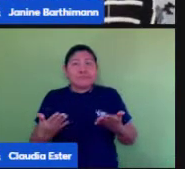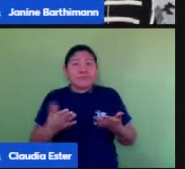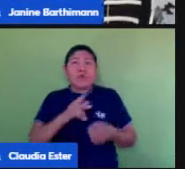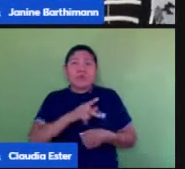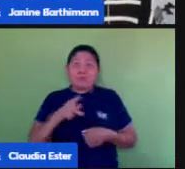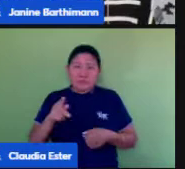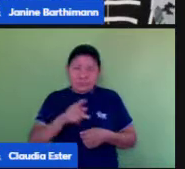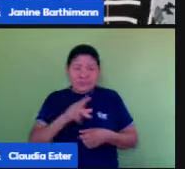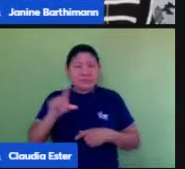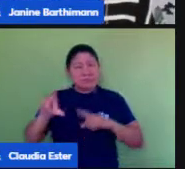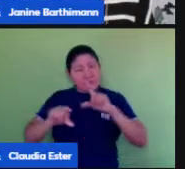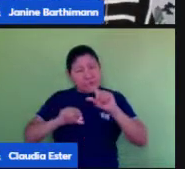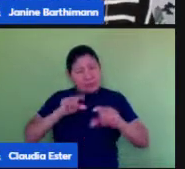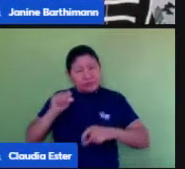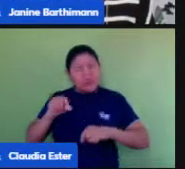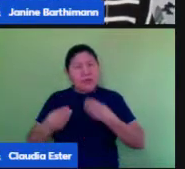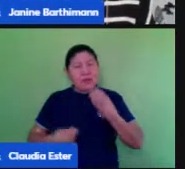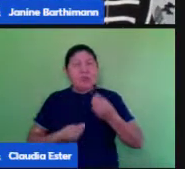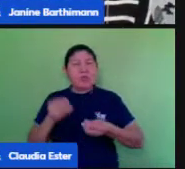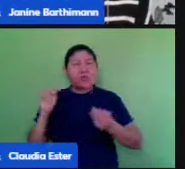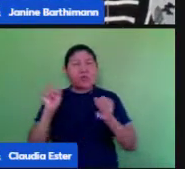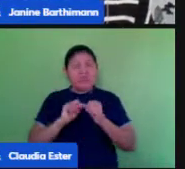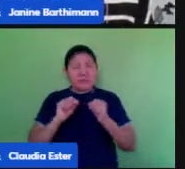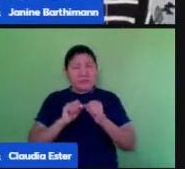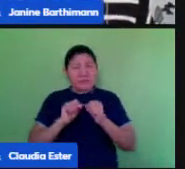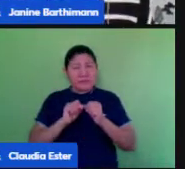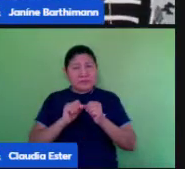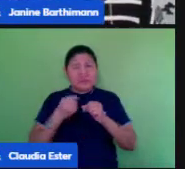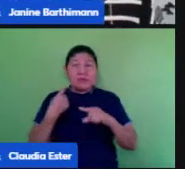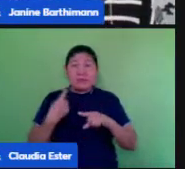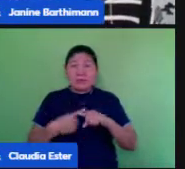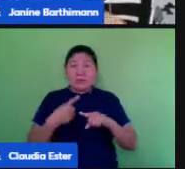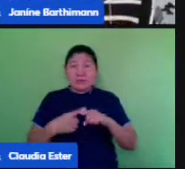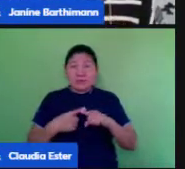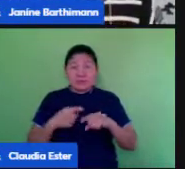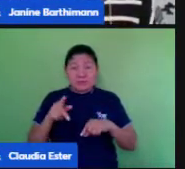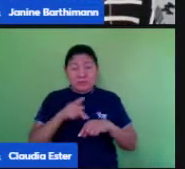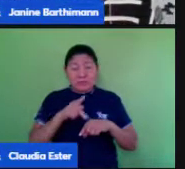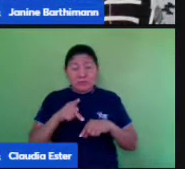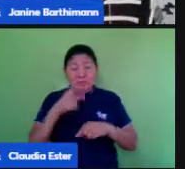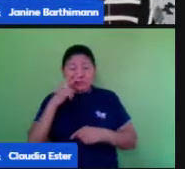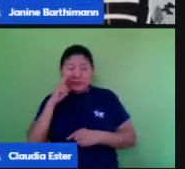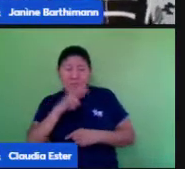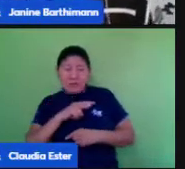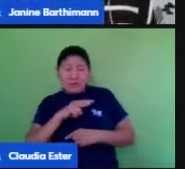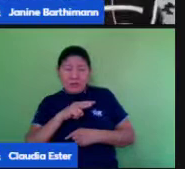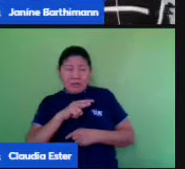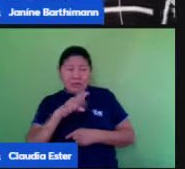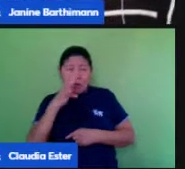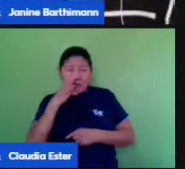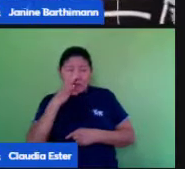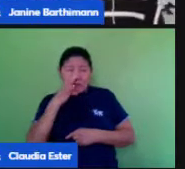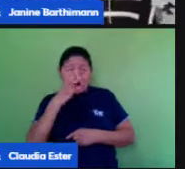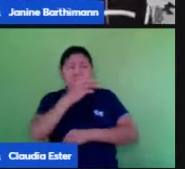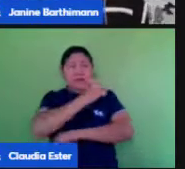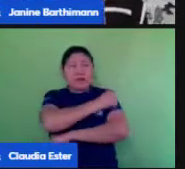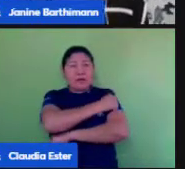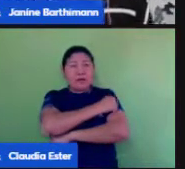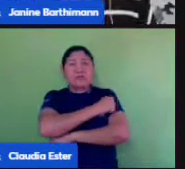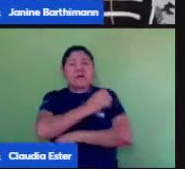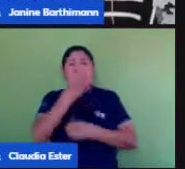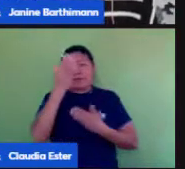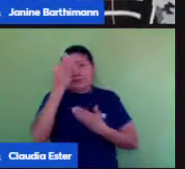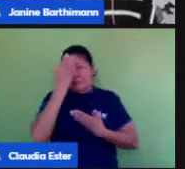com a sua realidade, em que se está sendo apresentado à sua turma. Mais adiante, nós iremos trazer uma proposta